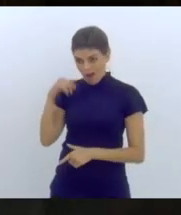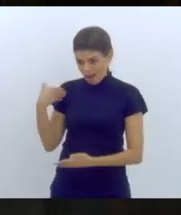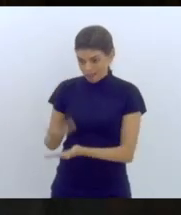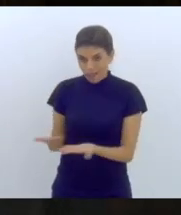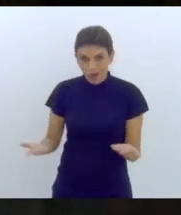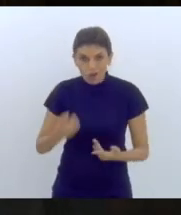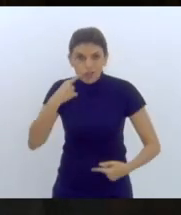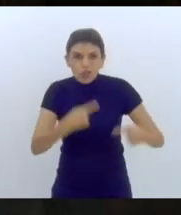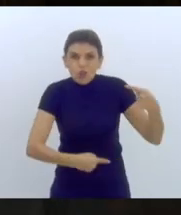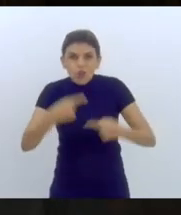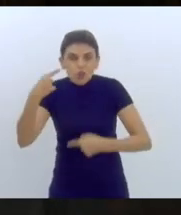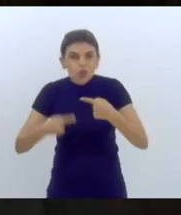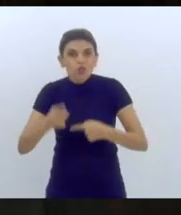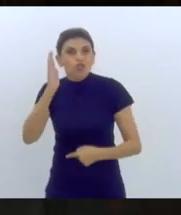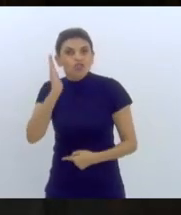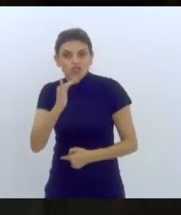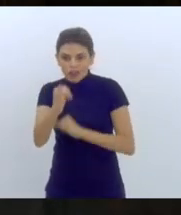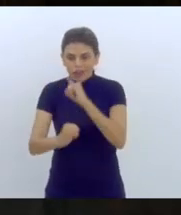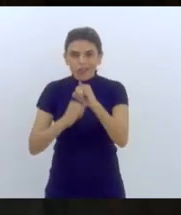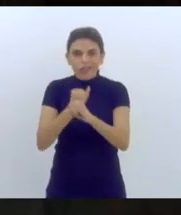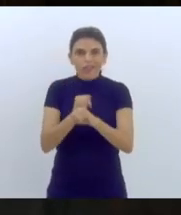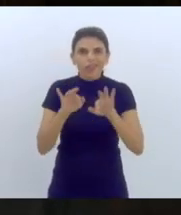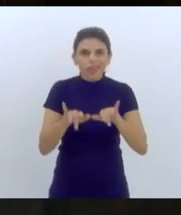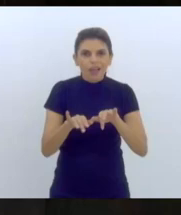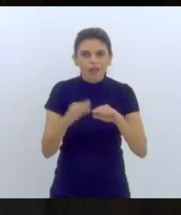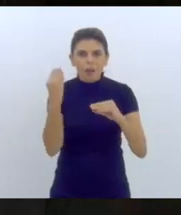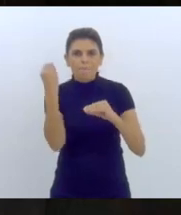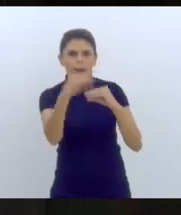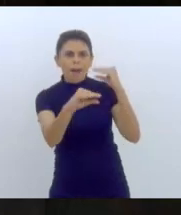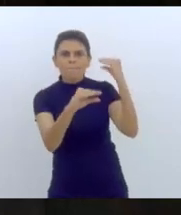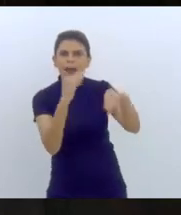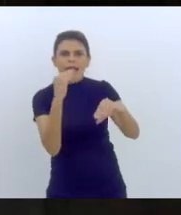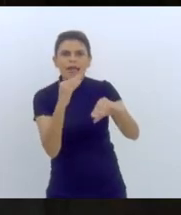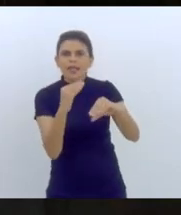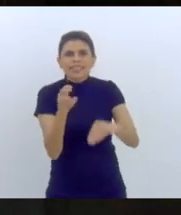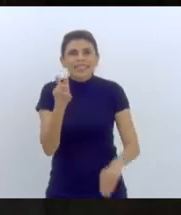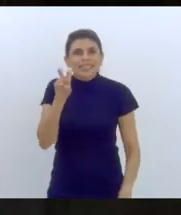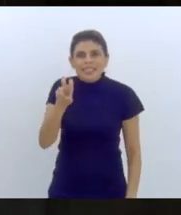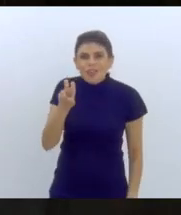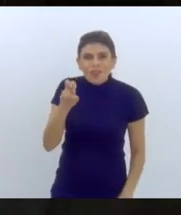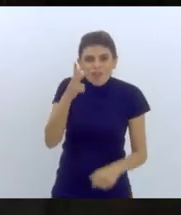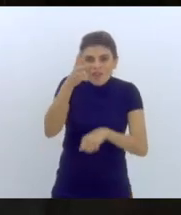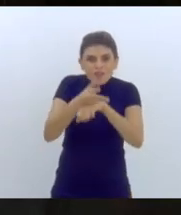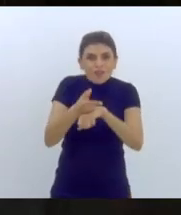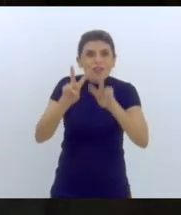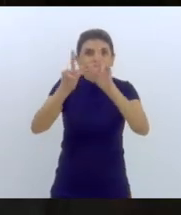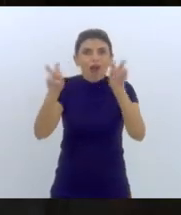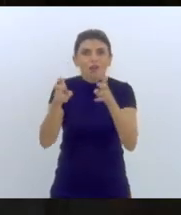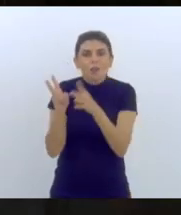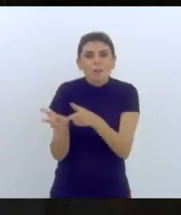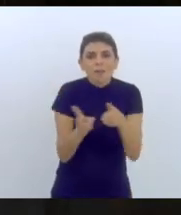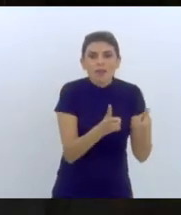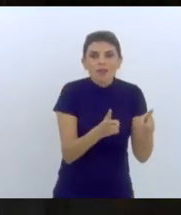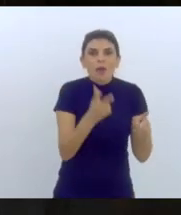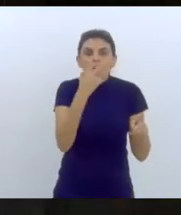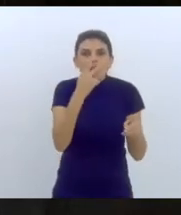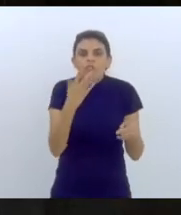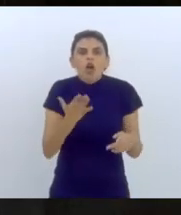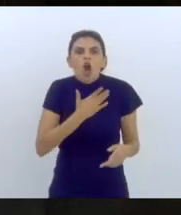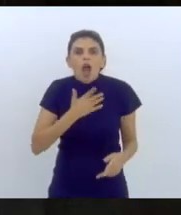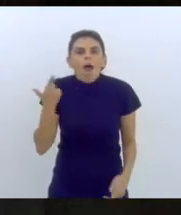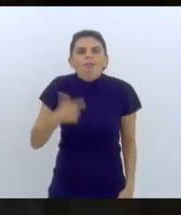aqui, já foi lá na internet, já colocou 3, 4, 5 vídeos sobre o assunto. É assim que se